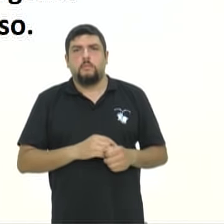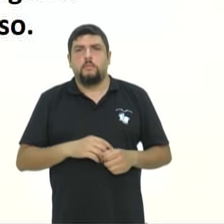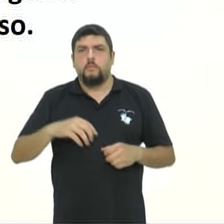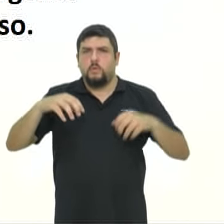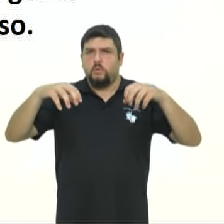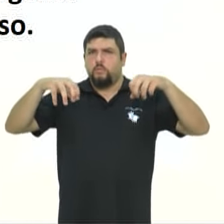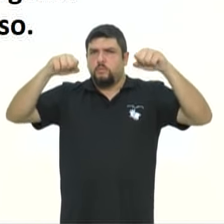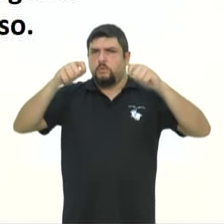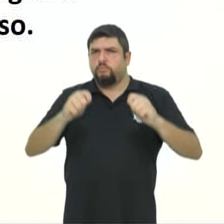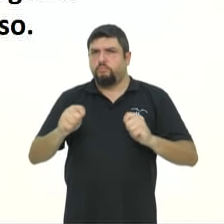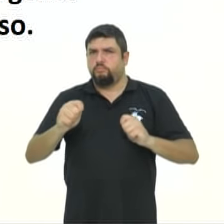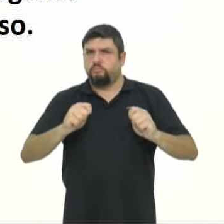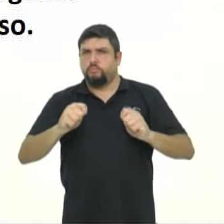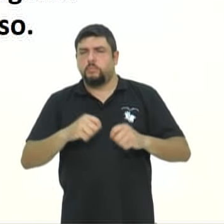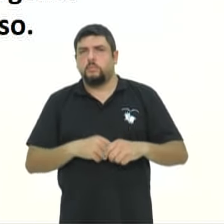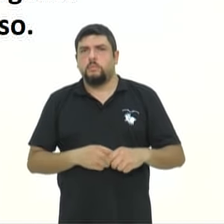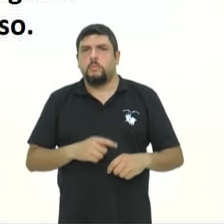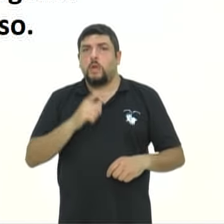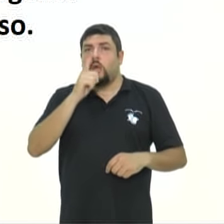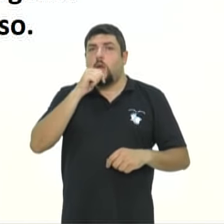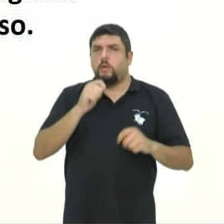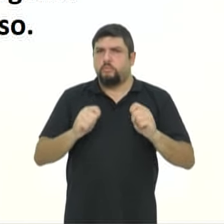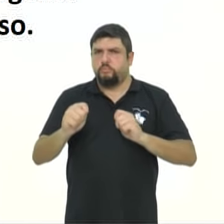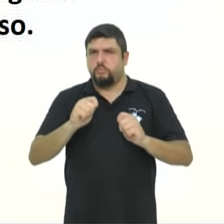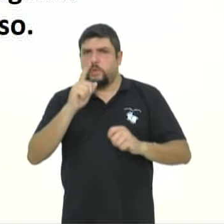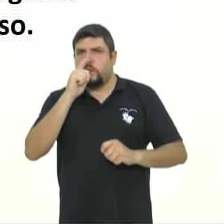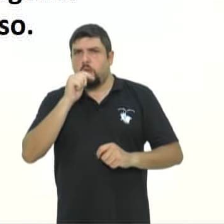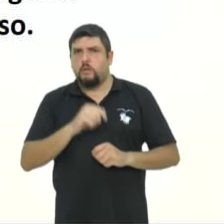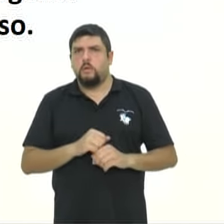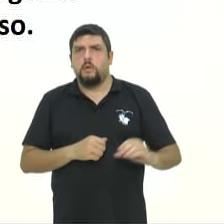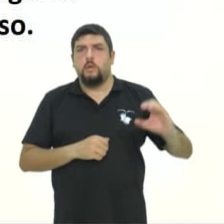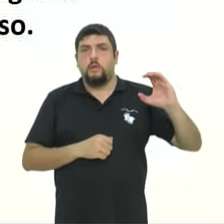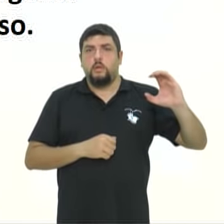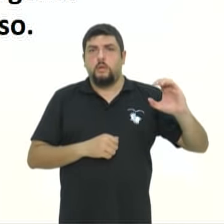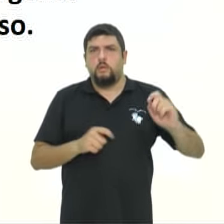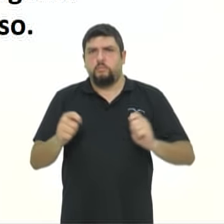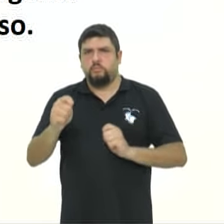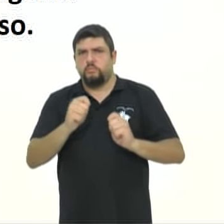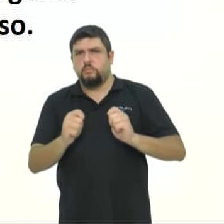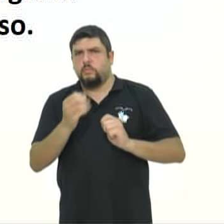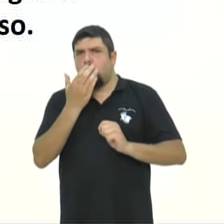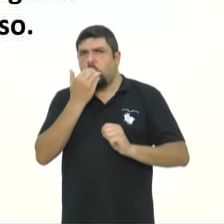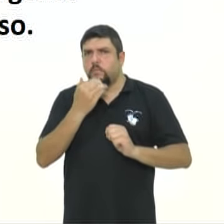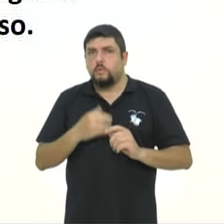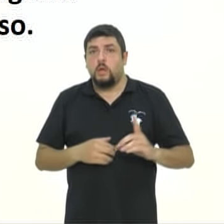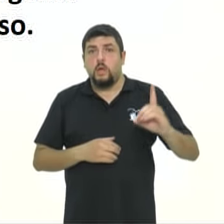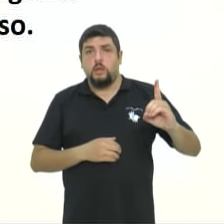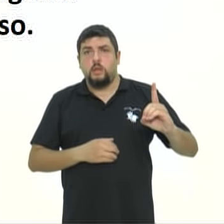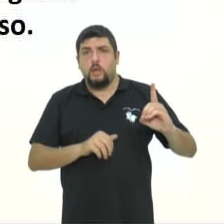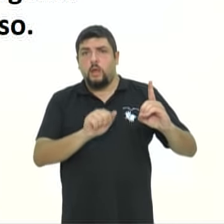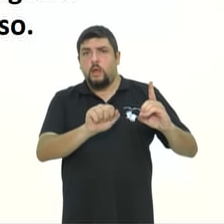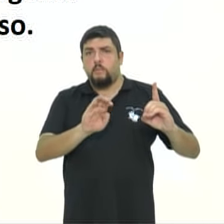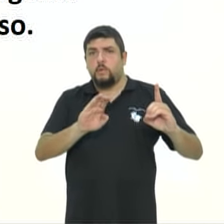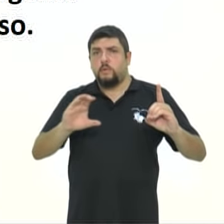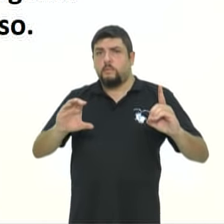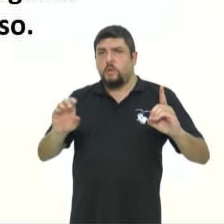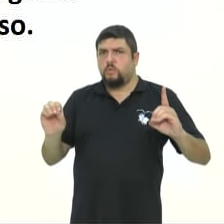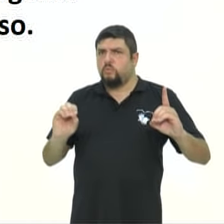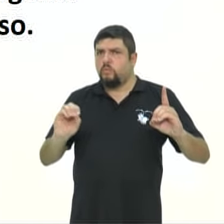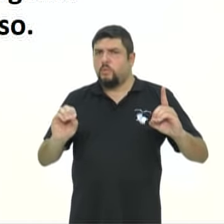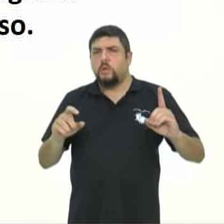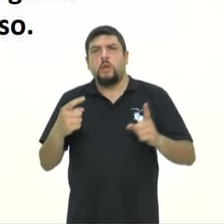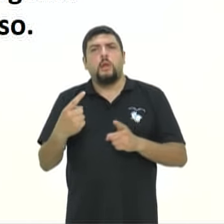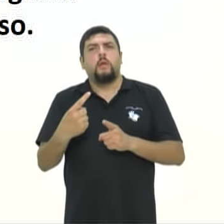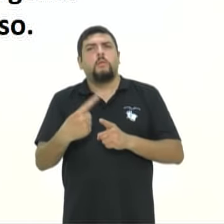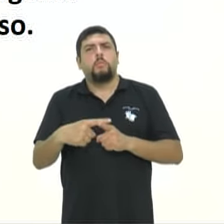luz. B, a economia de água. C, a economia nos alimentos. Ou D, nenhuma das alternativas, pois se percebe